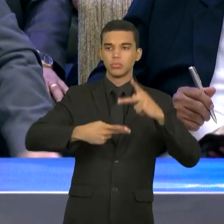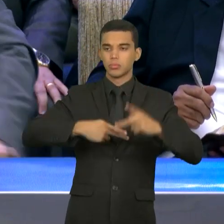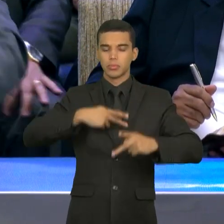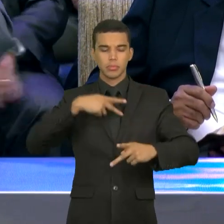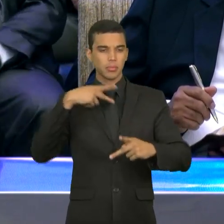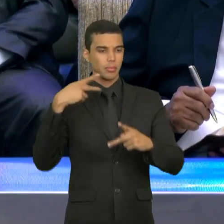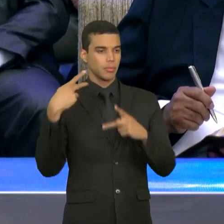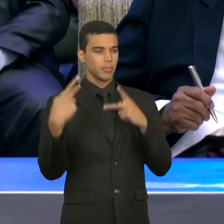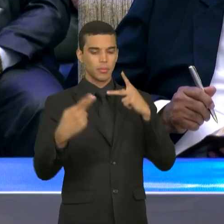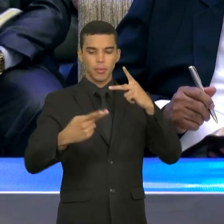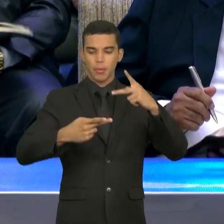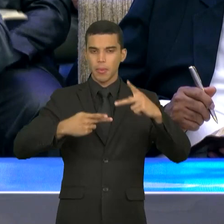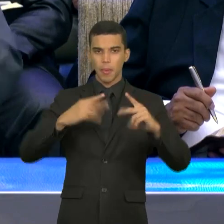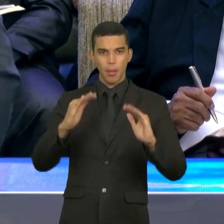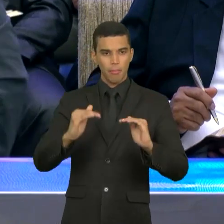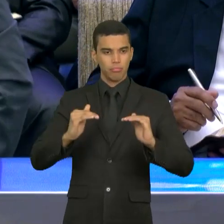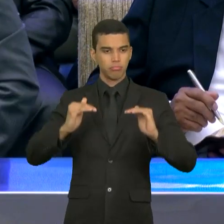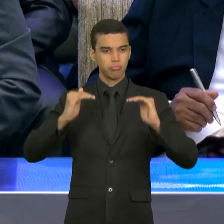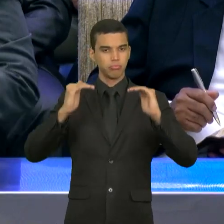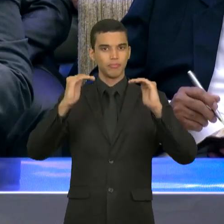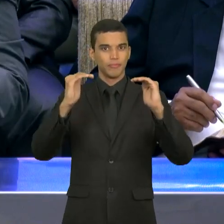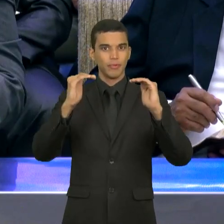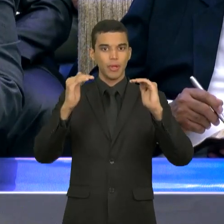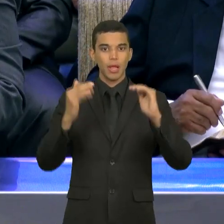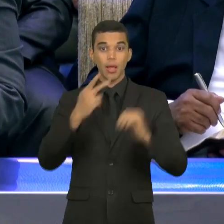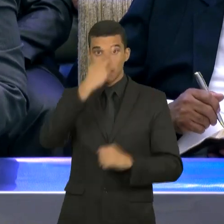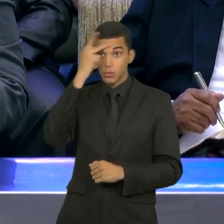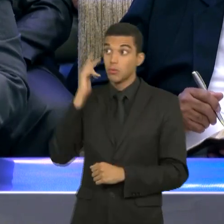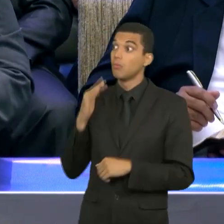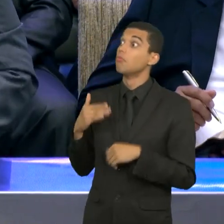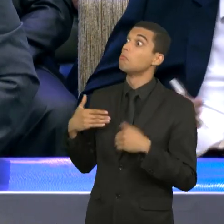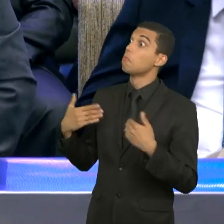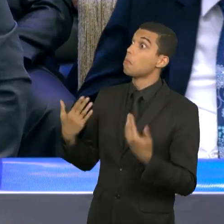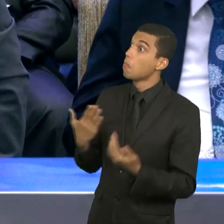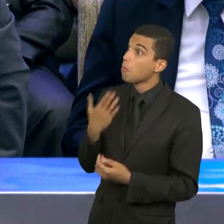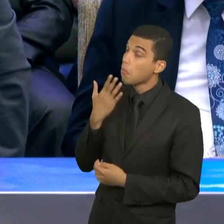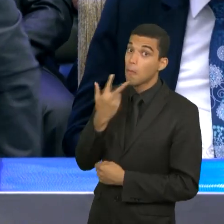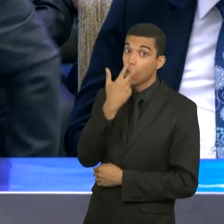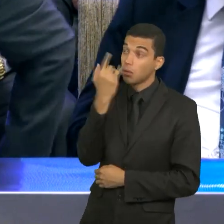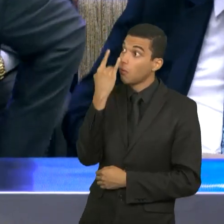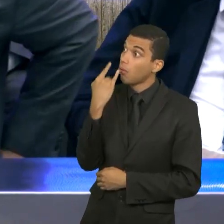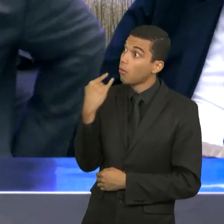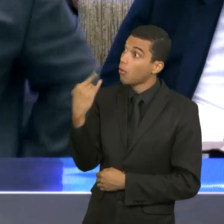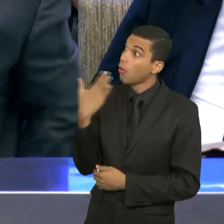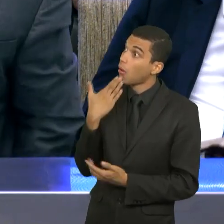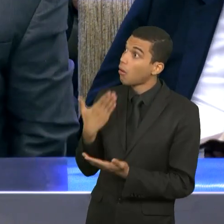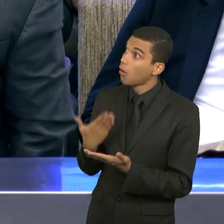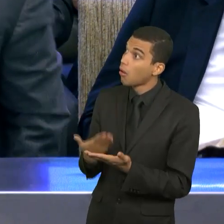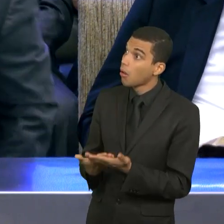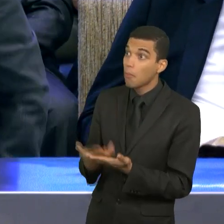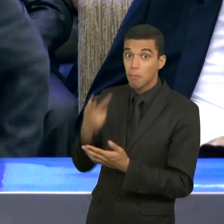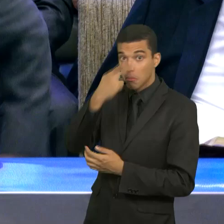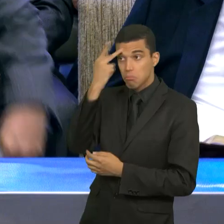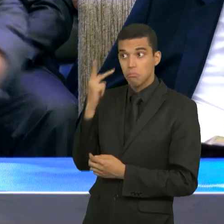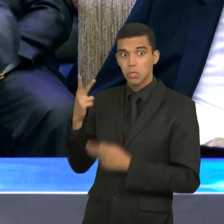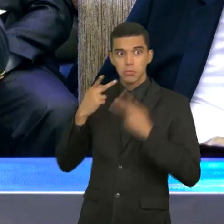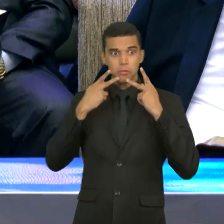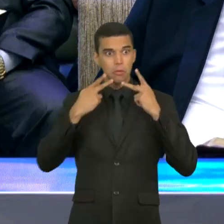um negócio mais elevado e a pessoa fica você sabe o que significa